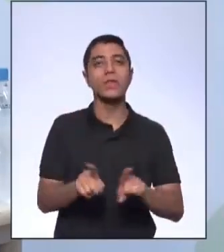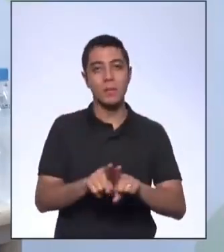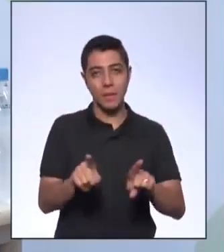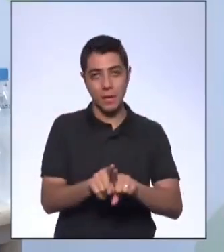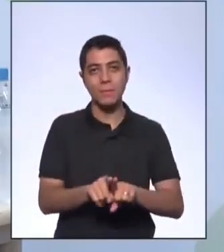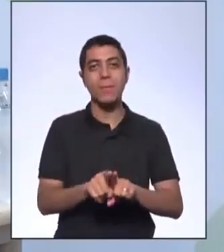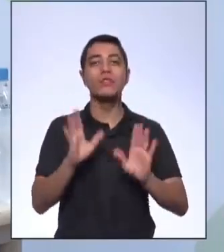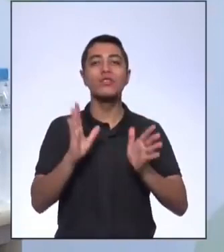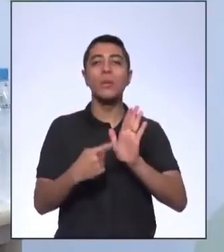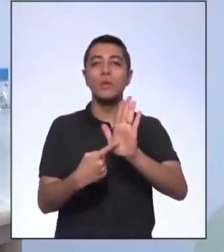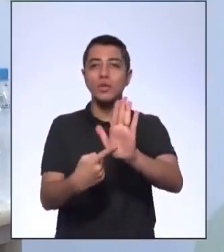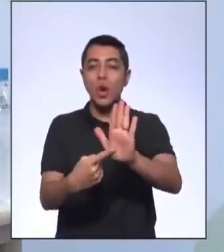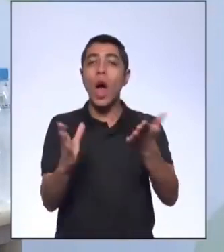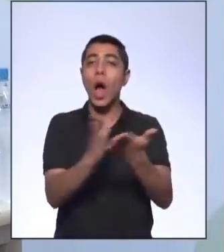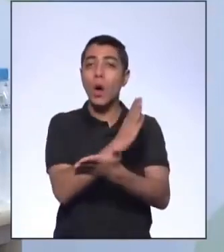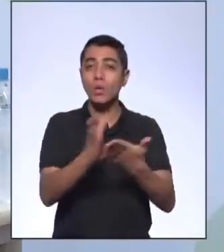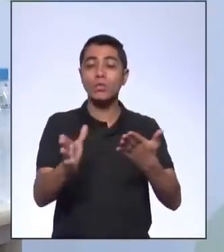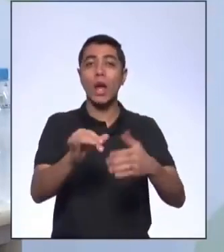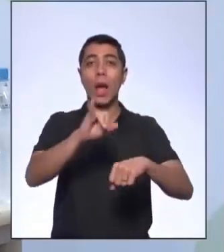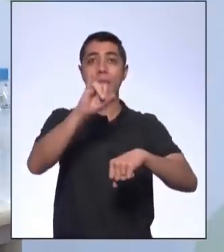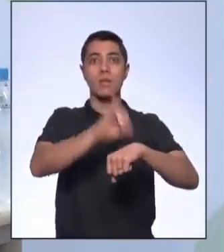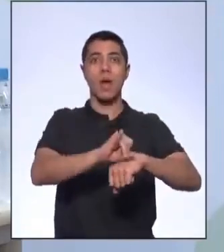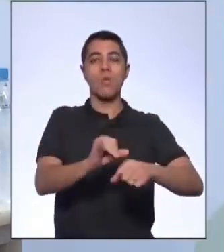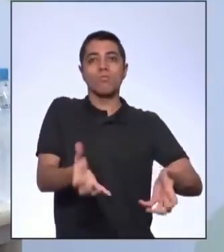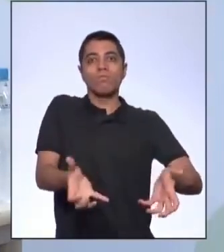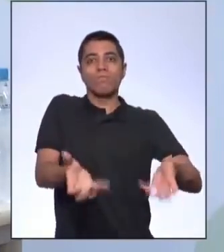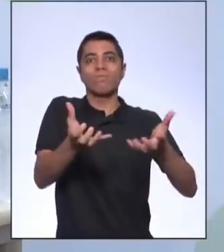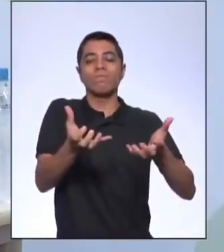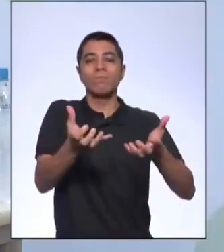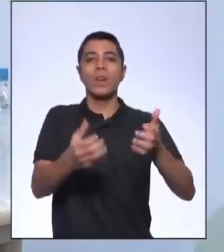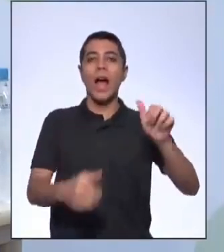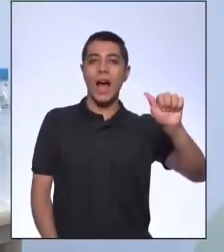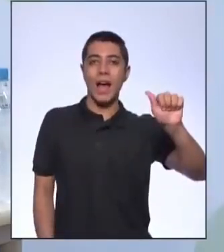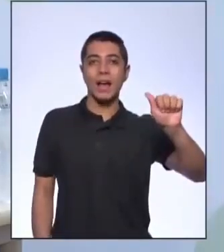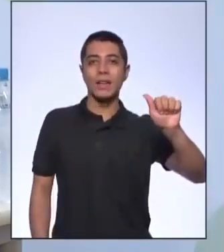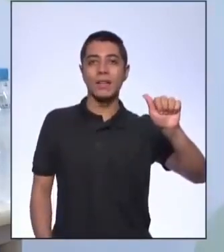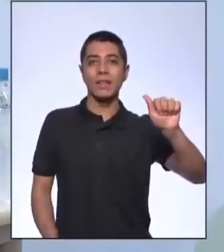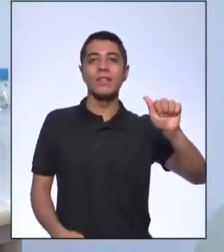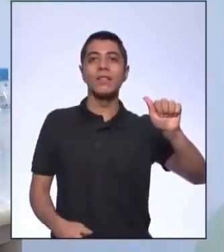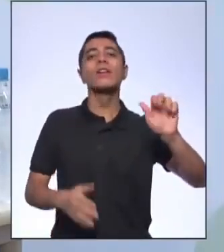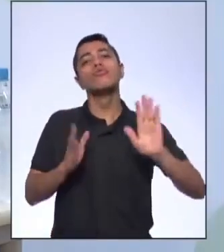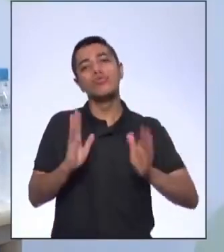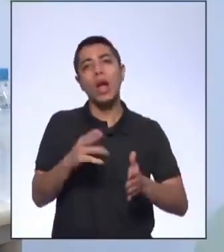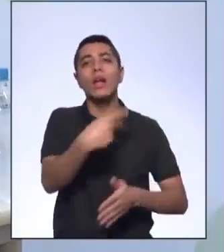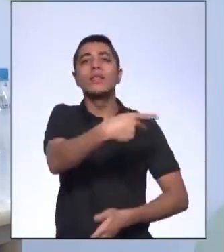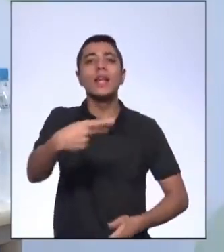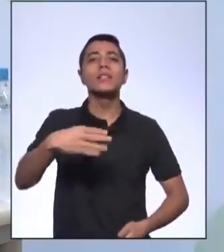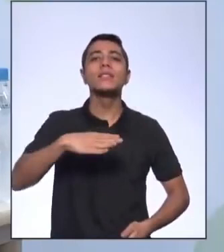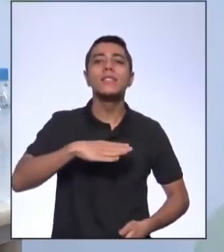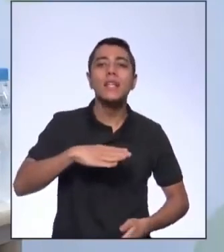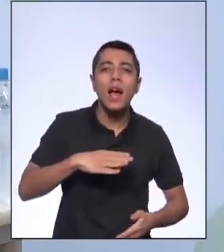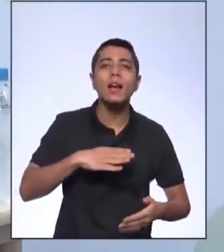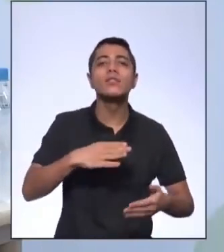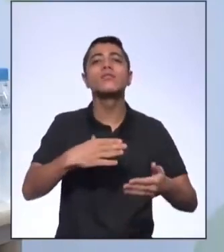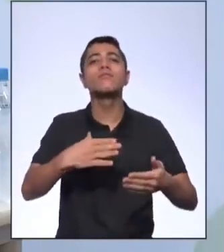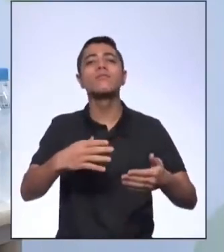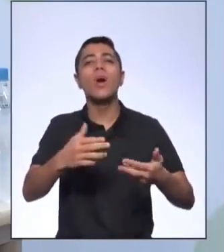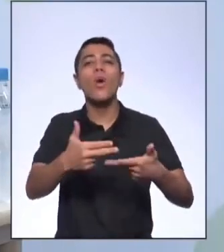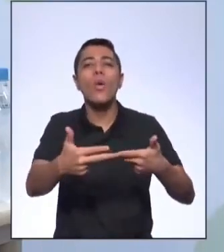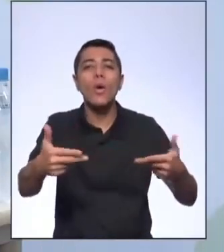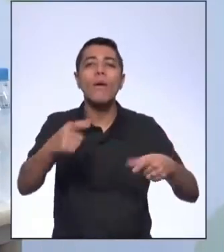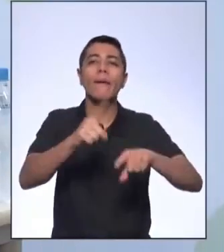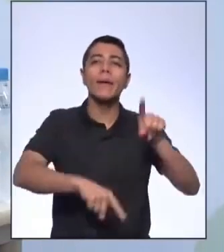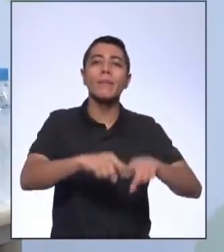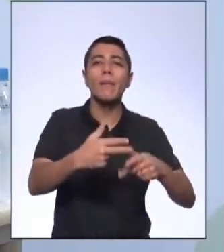são mais capitais né no nível a a e aí logicamente pela características das cidades pelos seus equipamentos